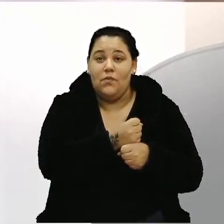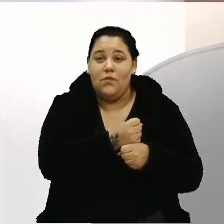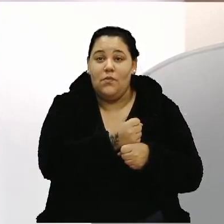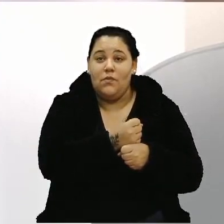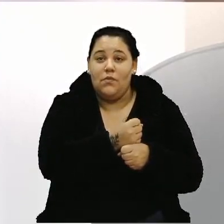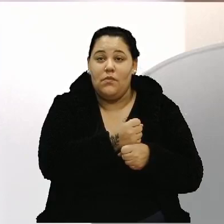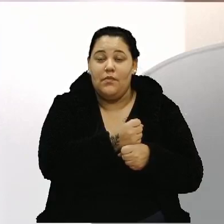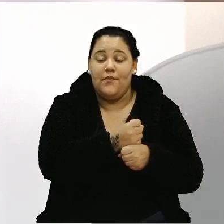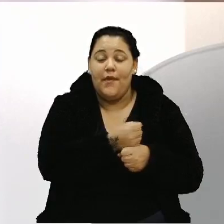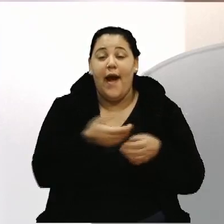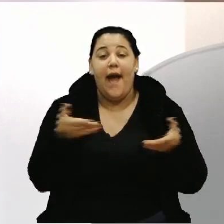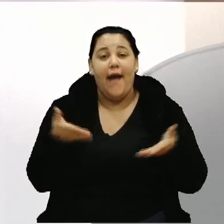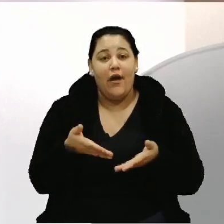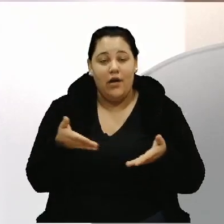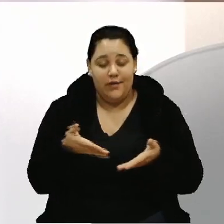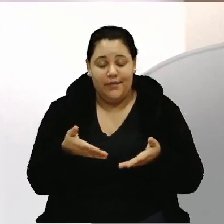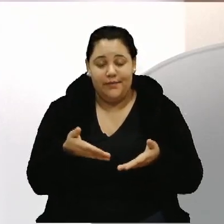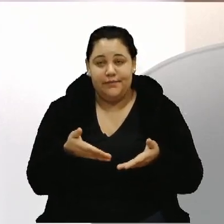Capítulo 3.